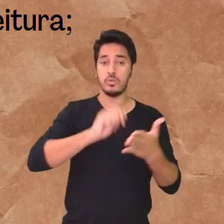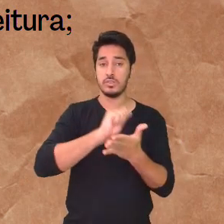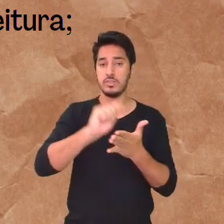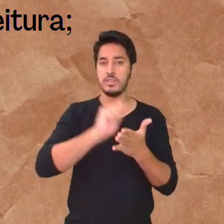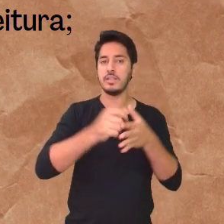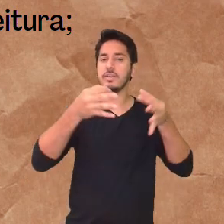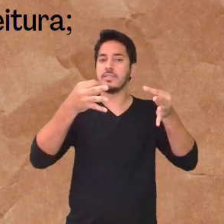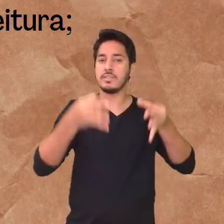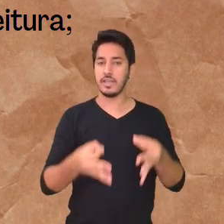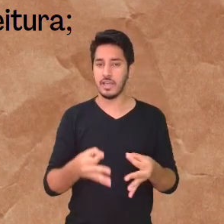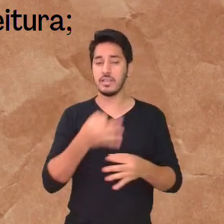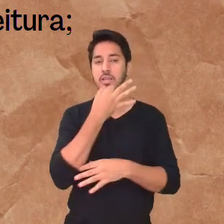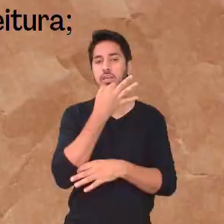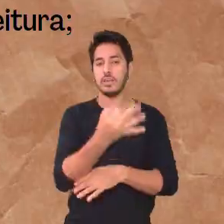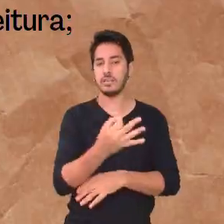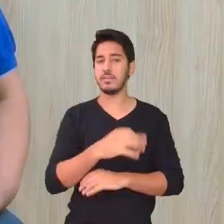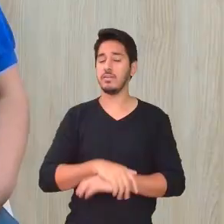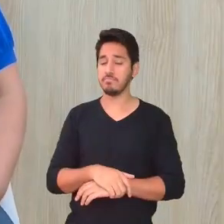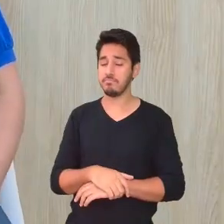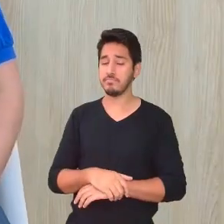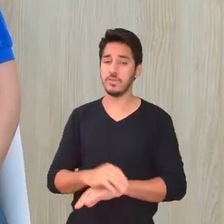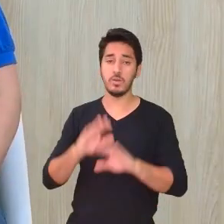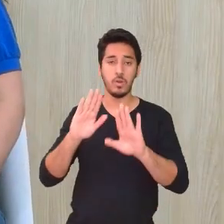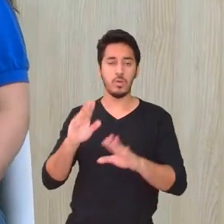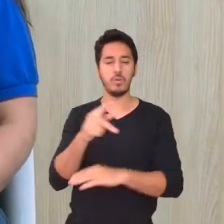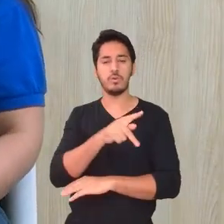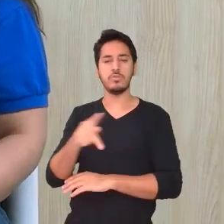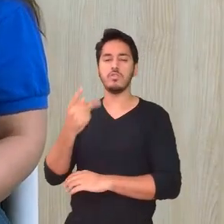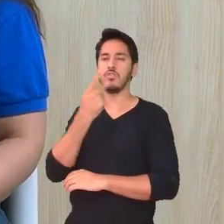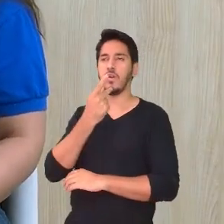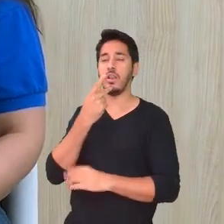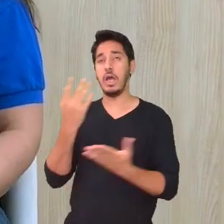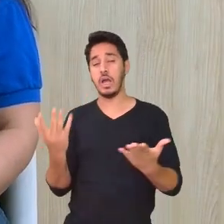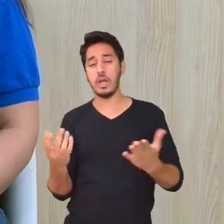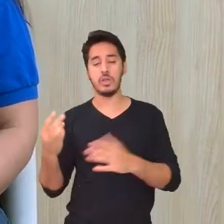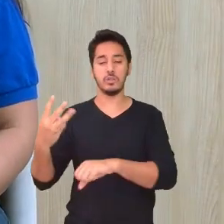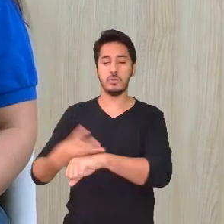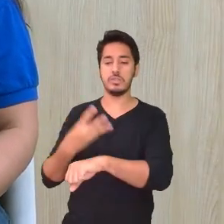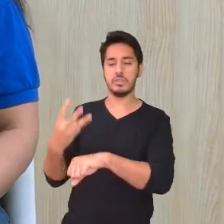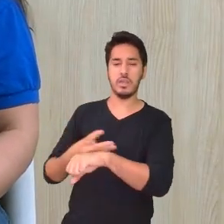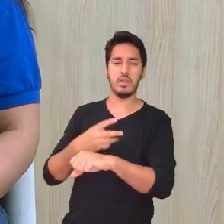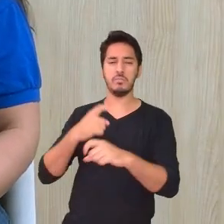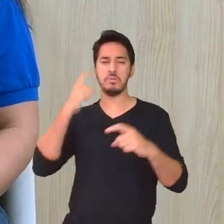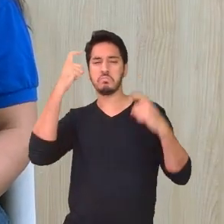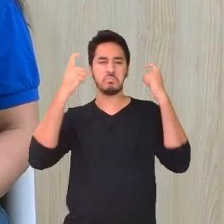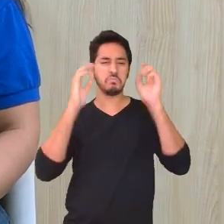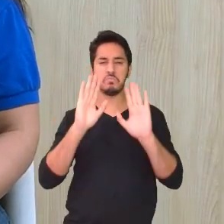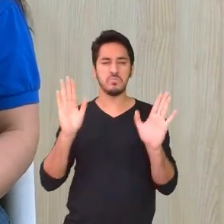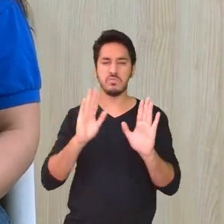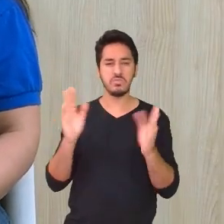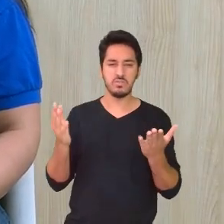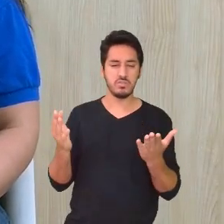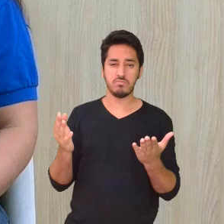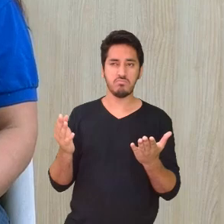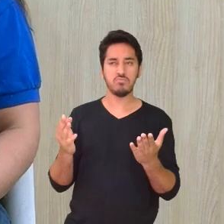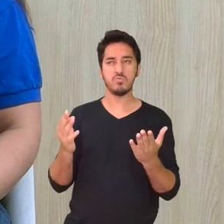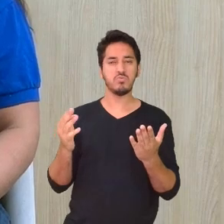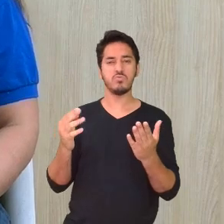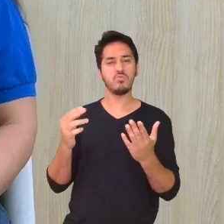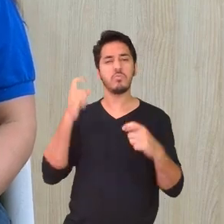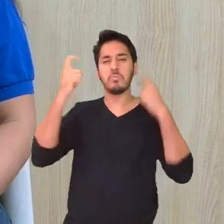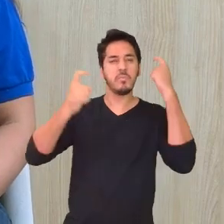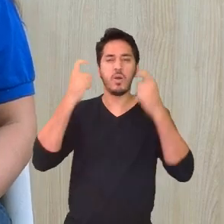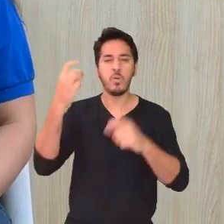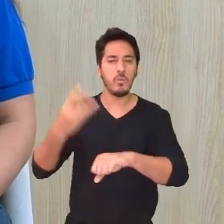práticas sociais. Então, volta aqui para mim. Quando o professor disse lá no WhatsApp, a gente não se preocupa muito não, né, com a norma padrão. É verdade, a gente não se